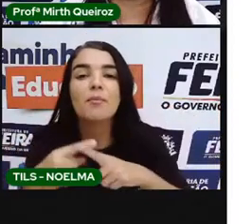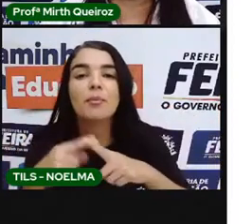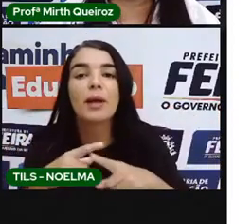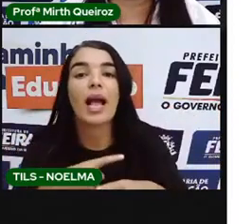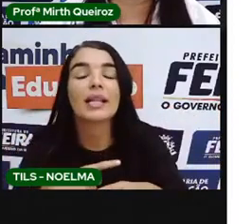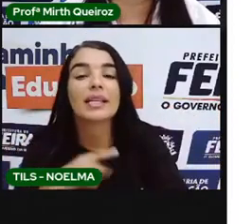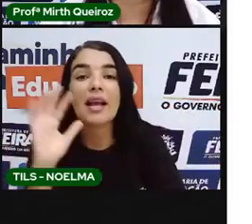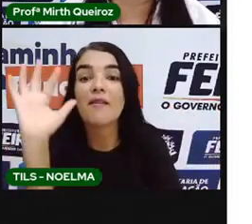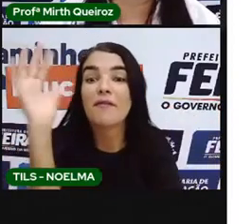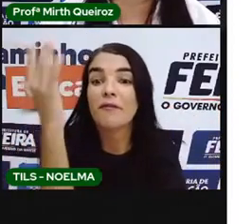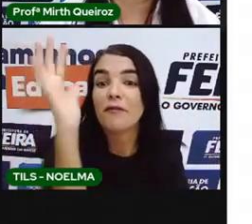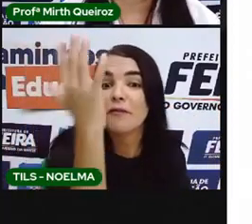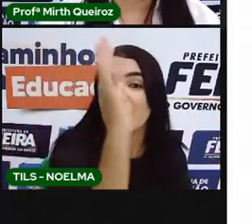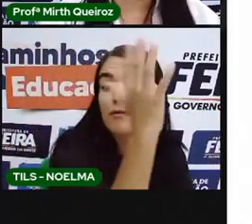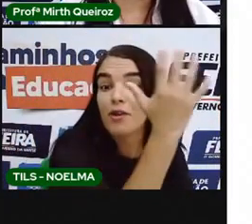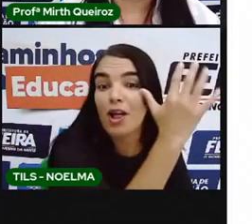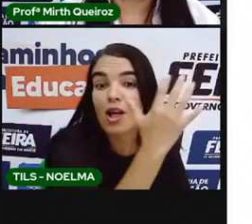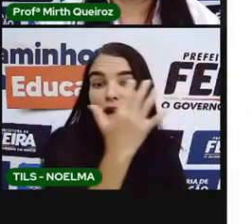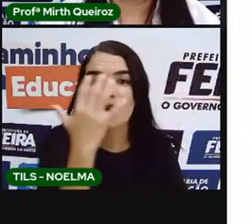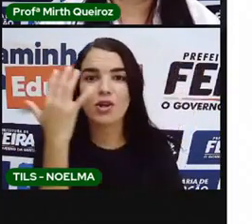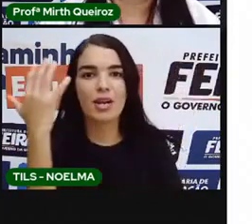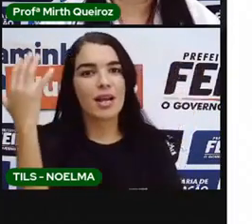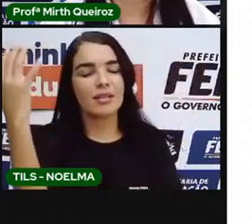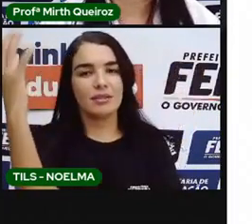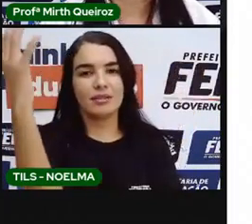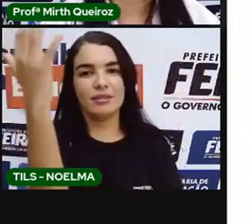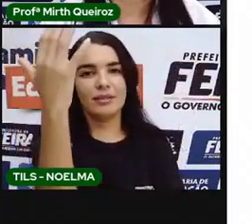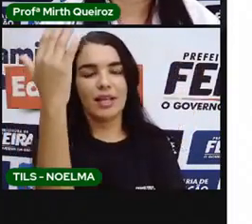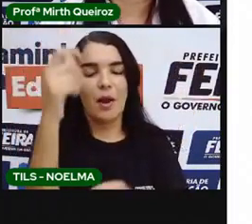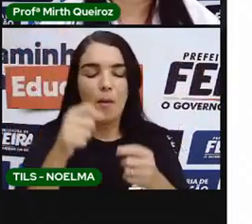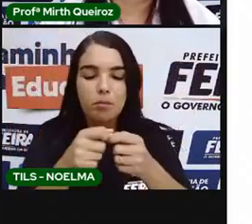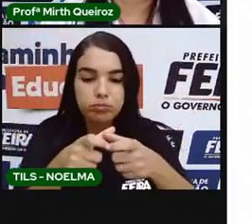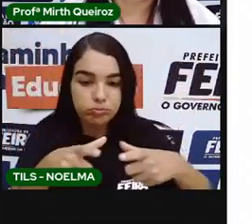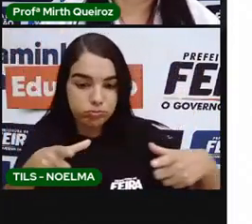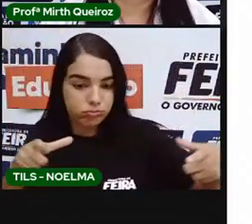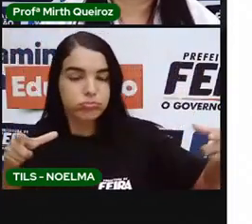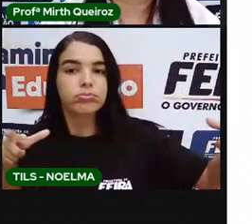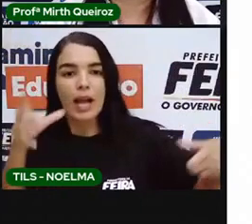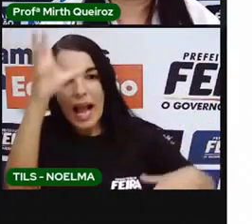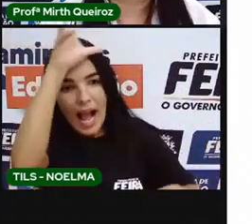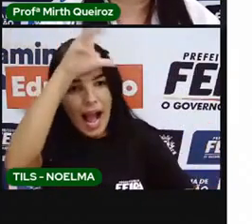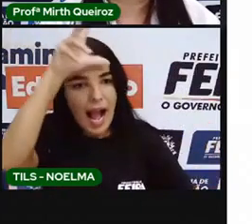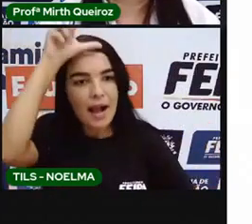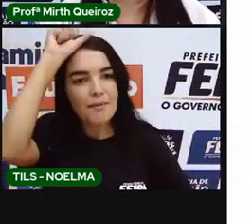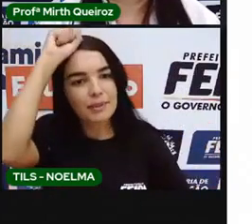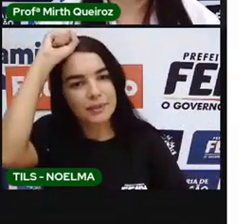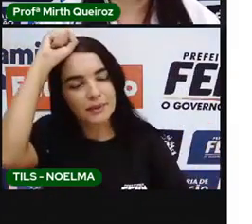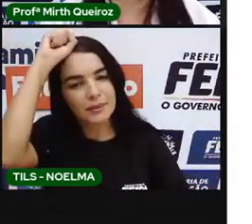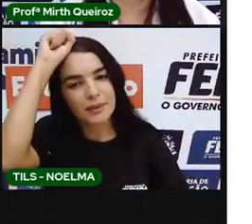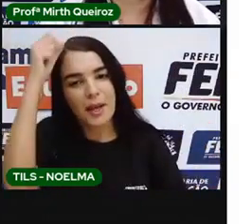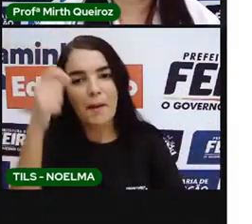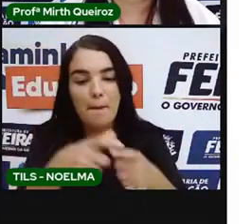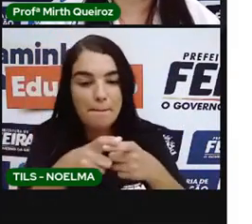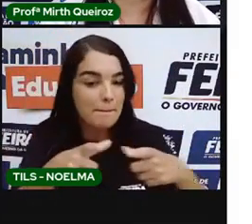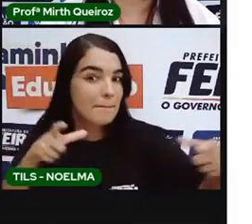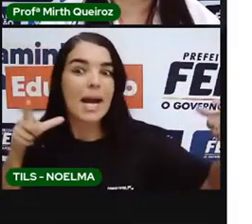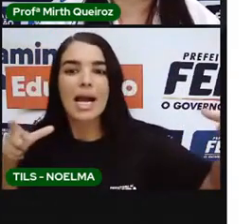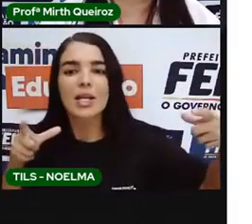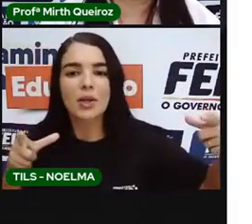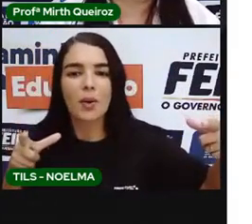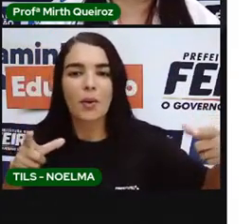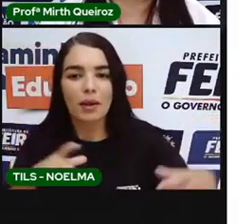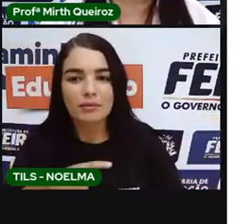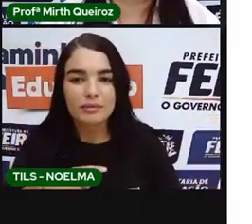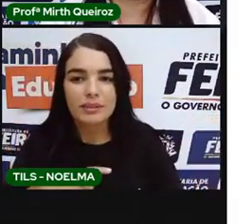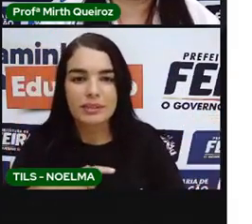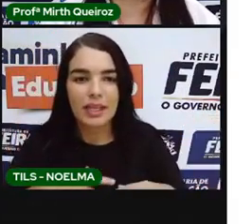disso, contém também um estado maior do Brasil, que é a Amazonas, certo? Ele é o maior estado